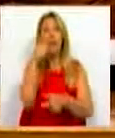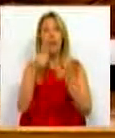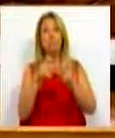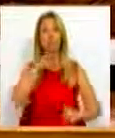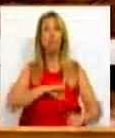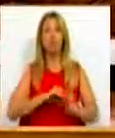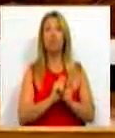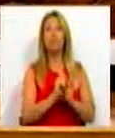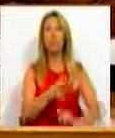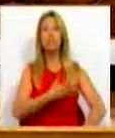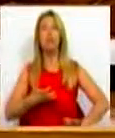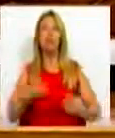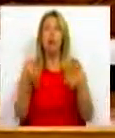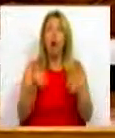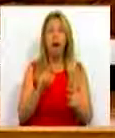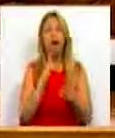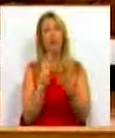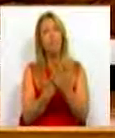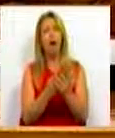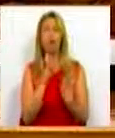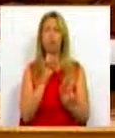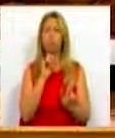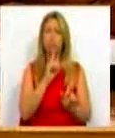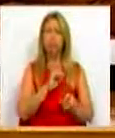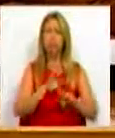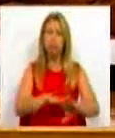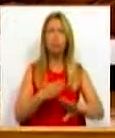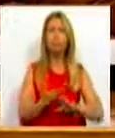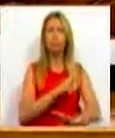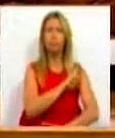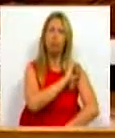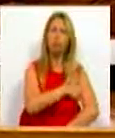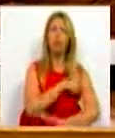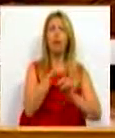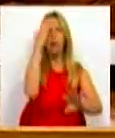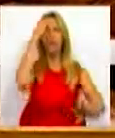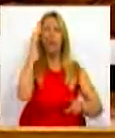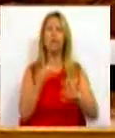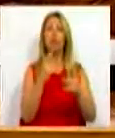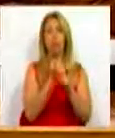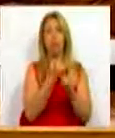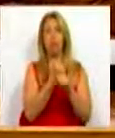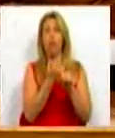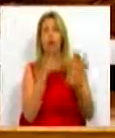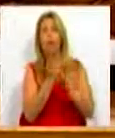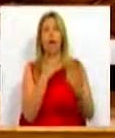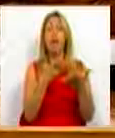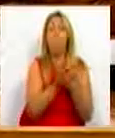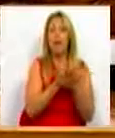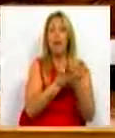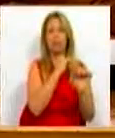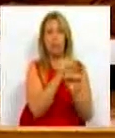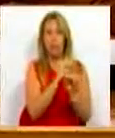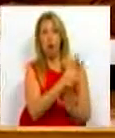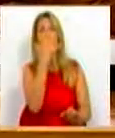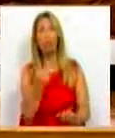desemprego, de modo a potenciar as suas condições de ativação e a sua inserção no mercado de trabalho. Em segundo lugar, como mecanismo de